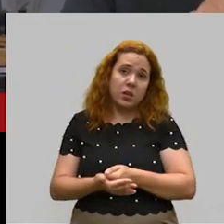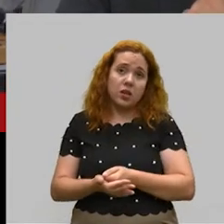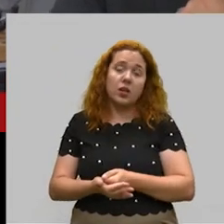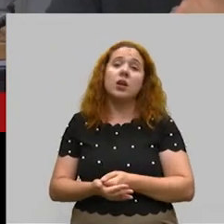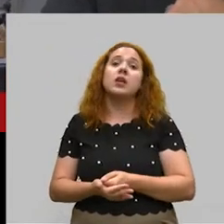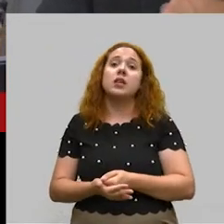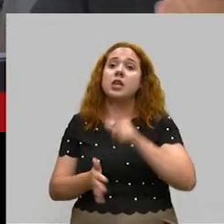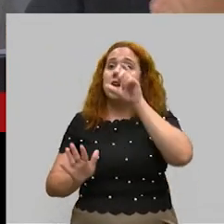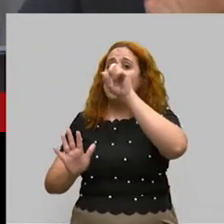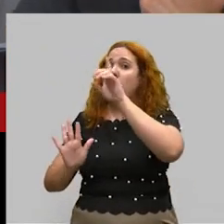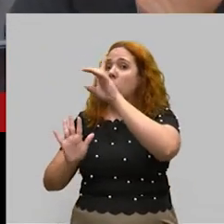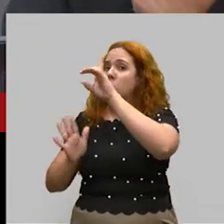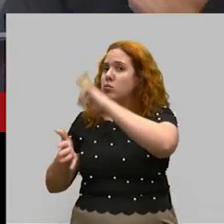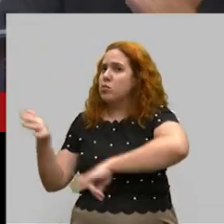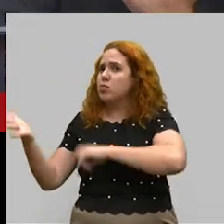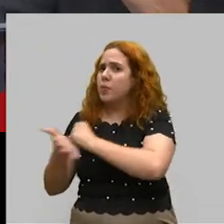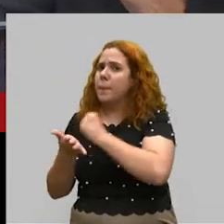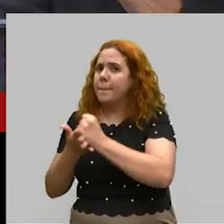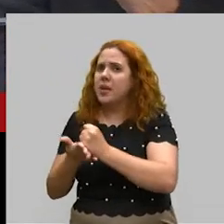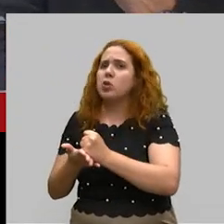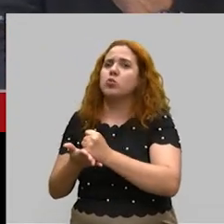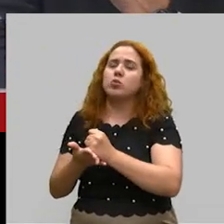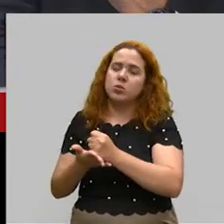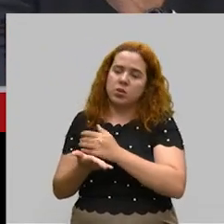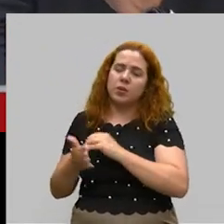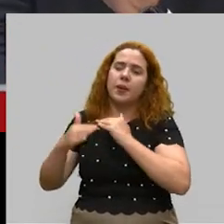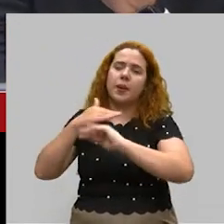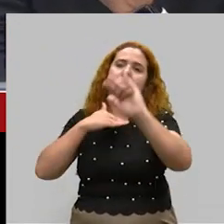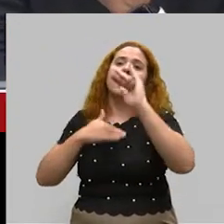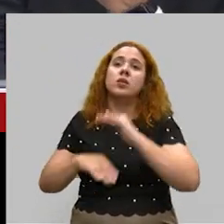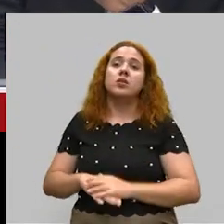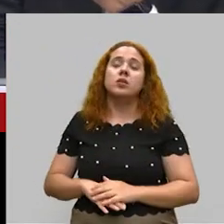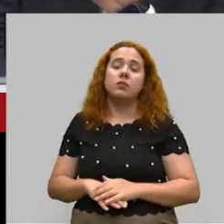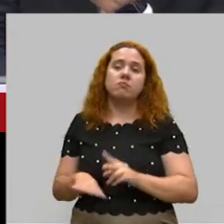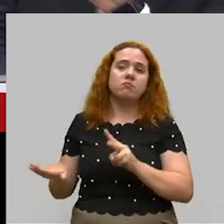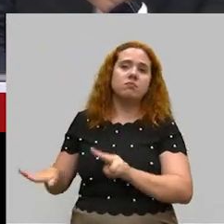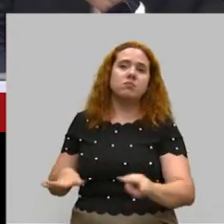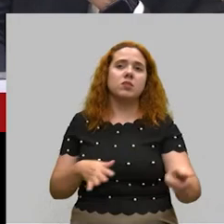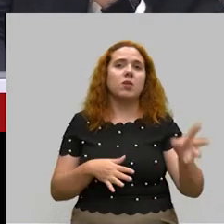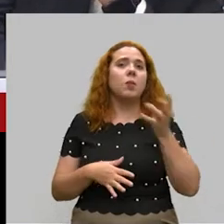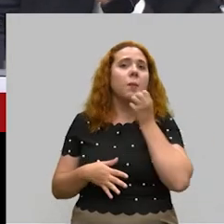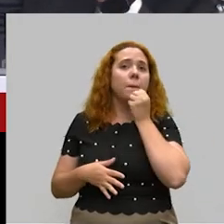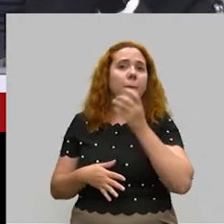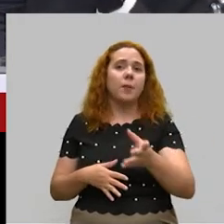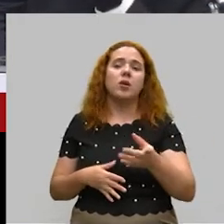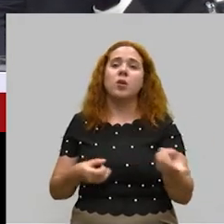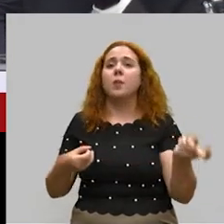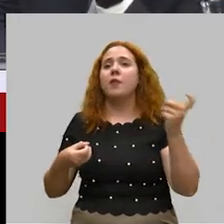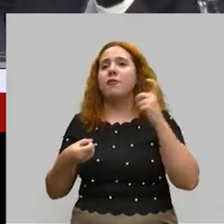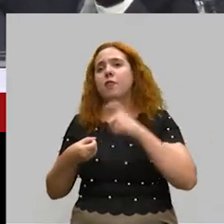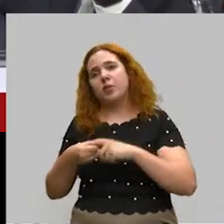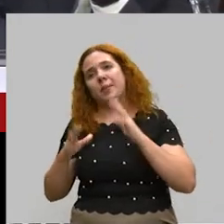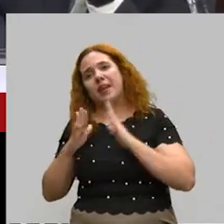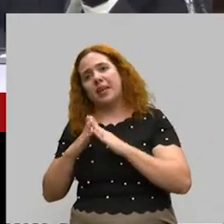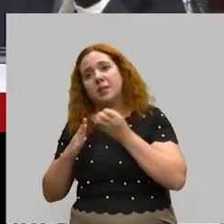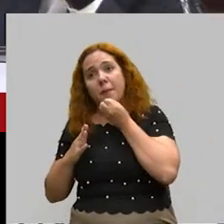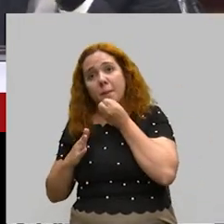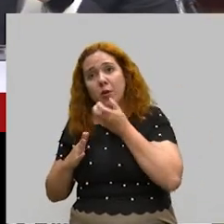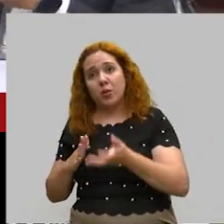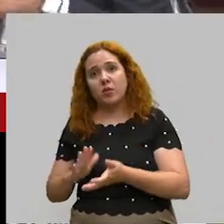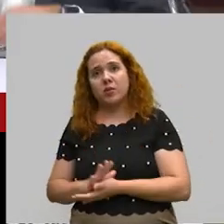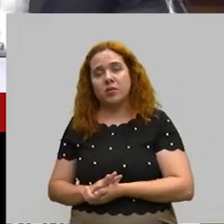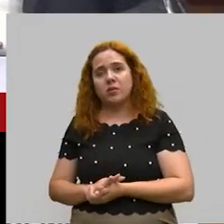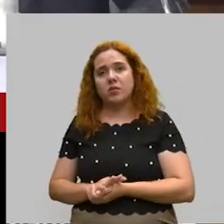deseja que nós tenhamos uma boa semana e desejo que vocês tenham um bom retorno vocês